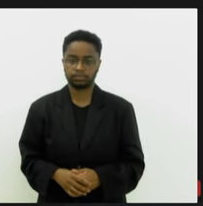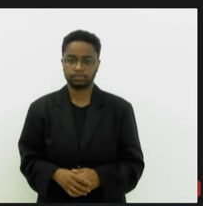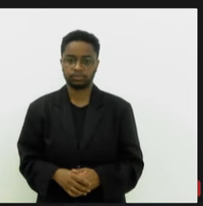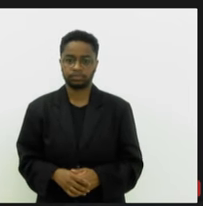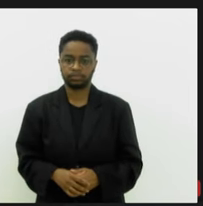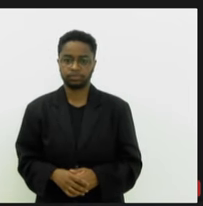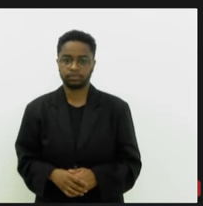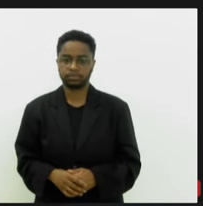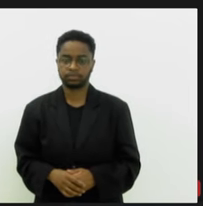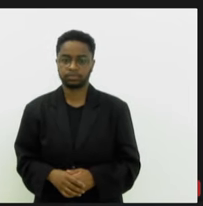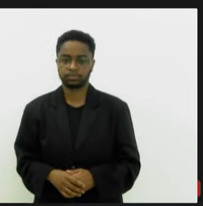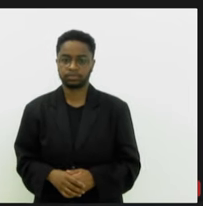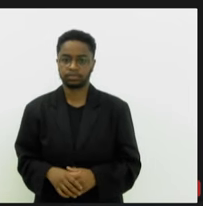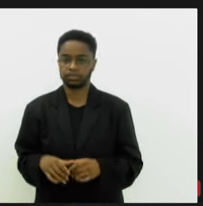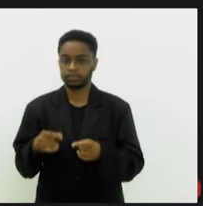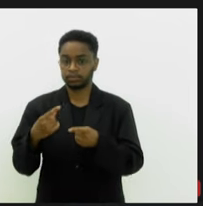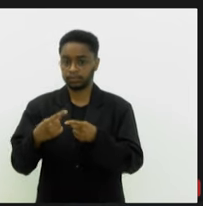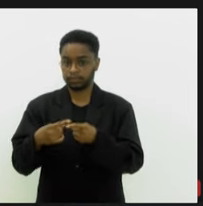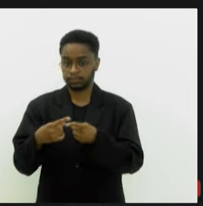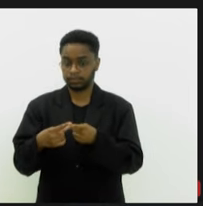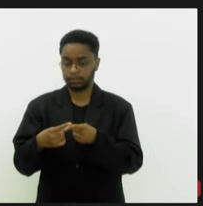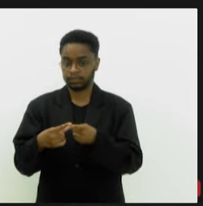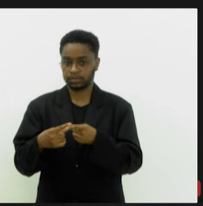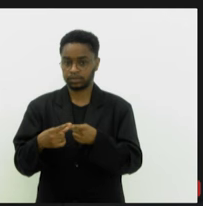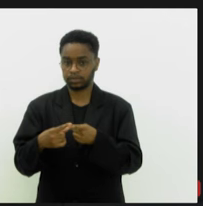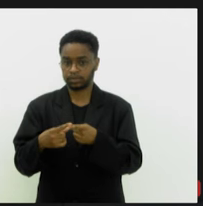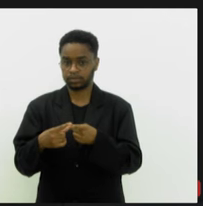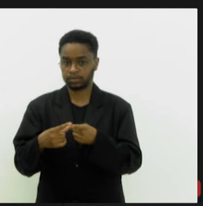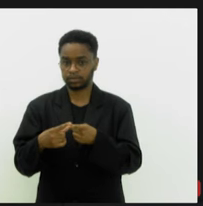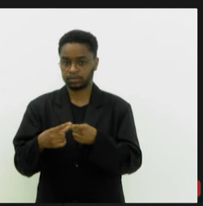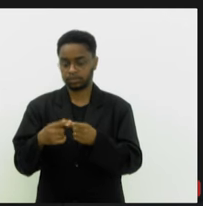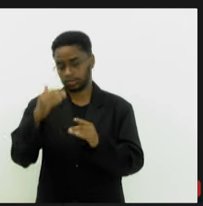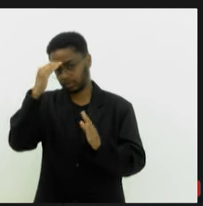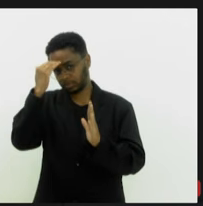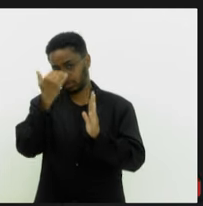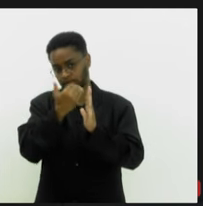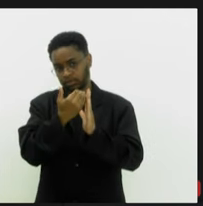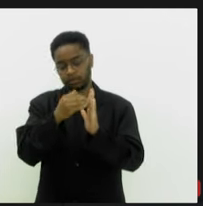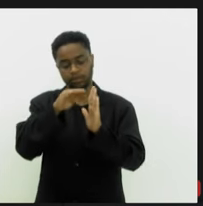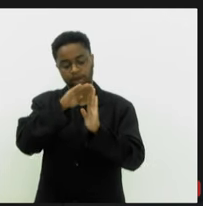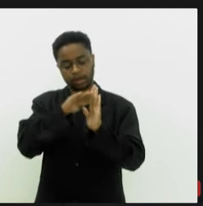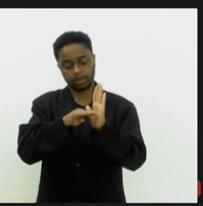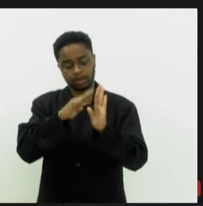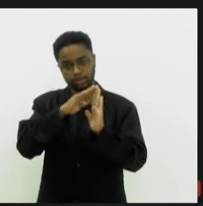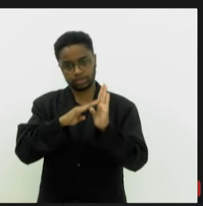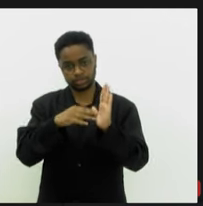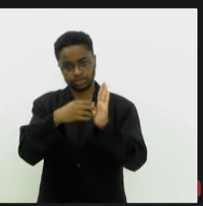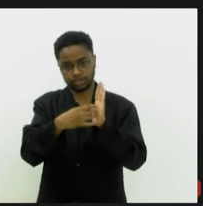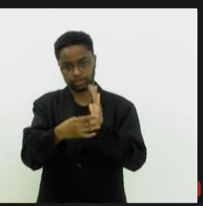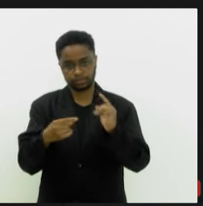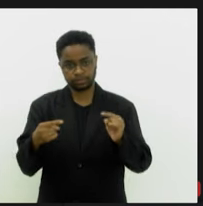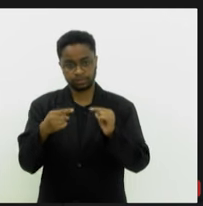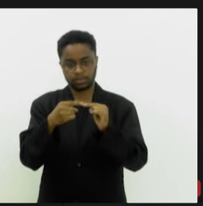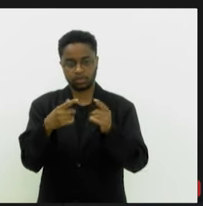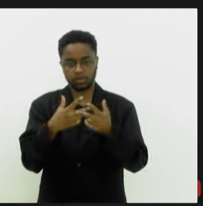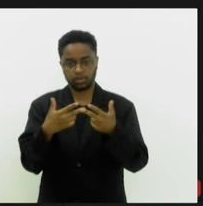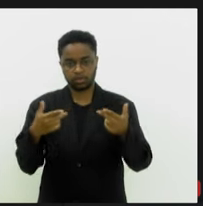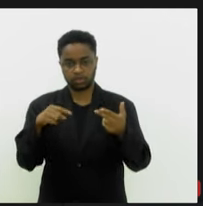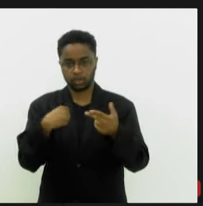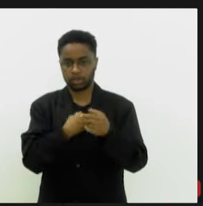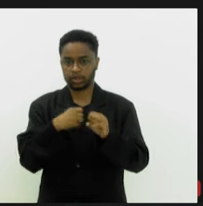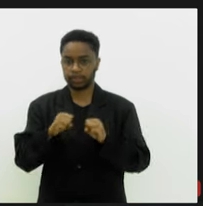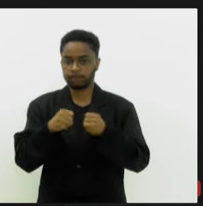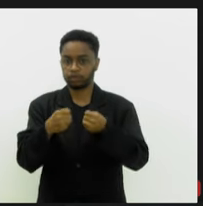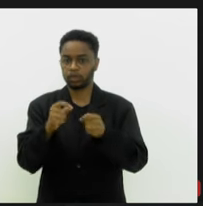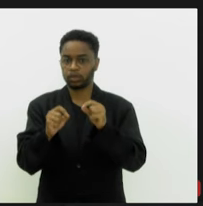Brasil, porque ele cumpre, né, a agenda dentro daquilo que nós defendemos, que é a economia